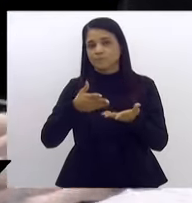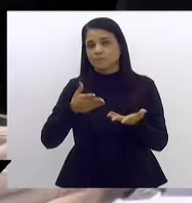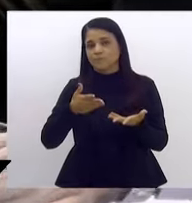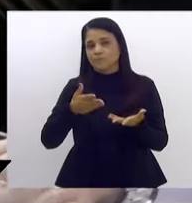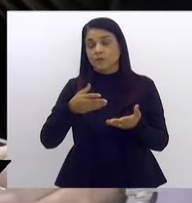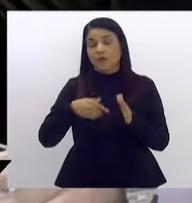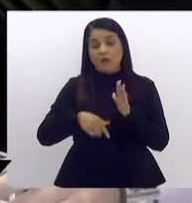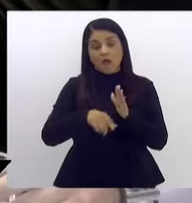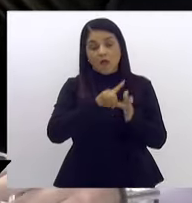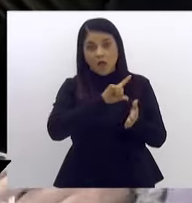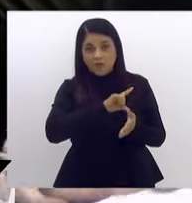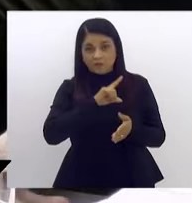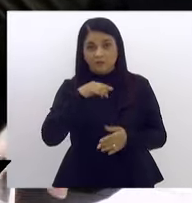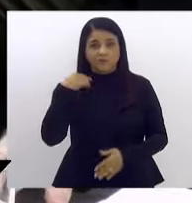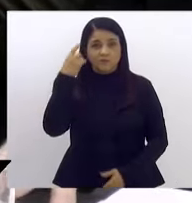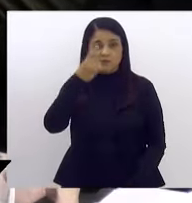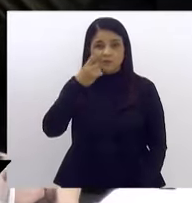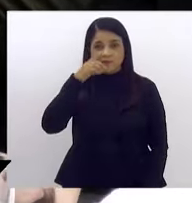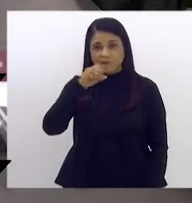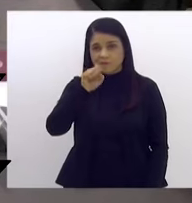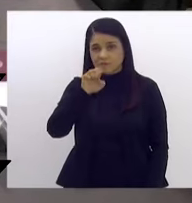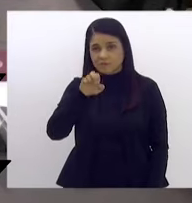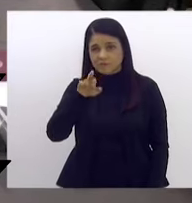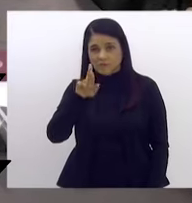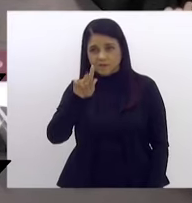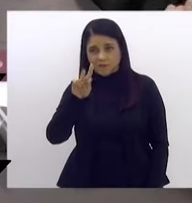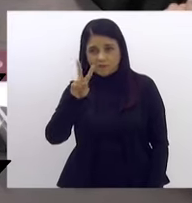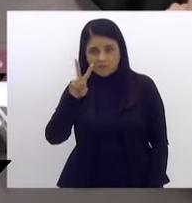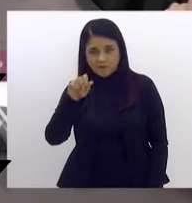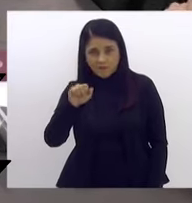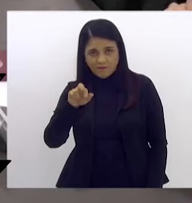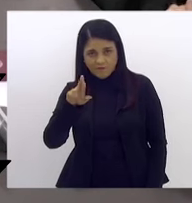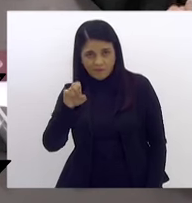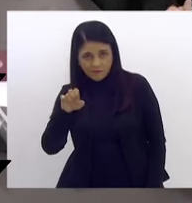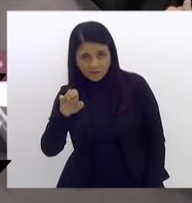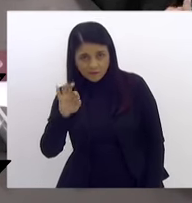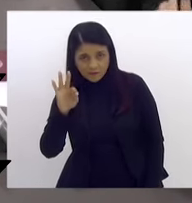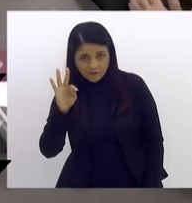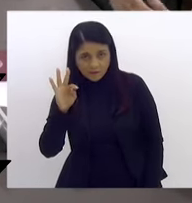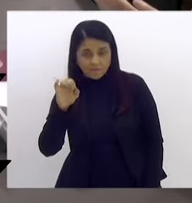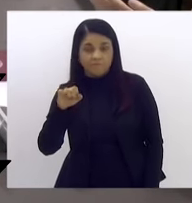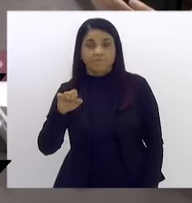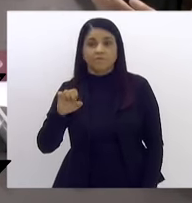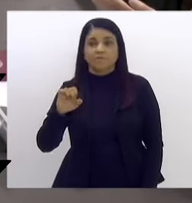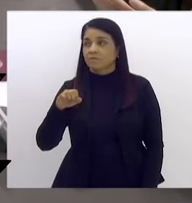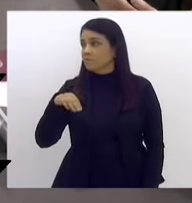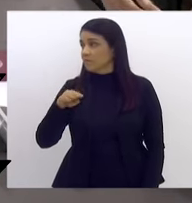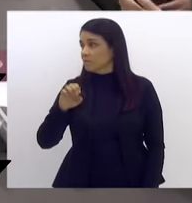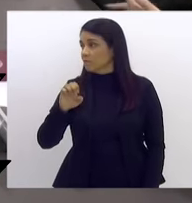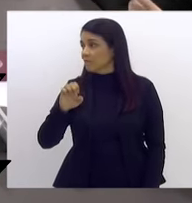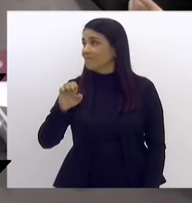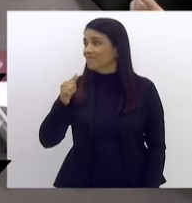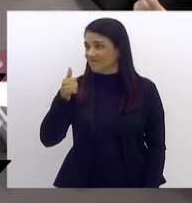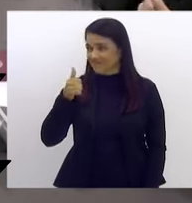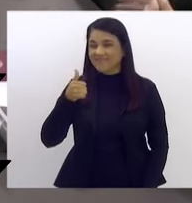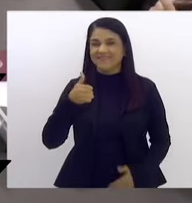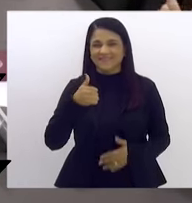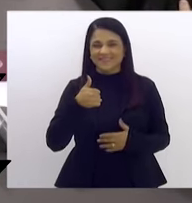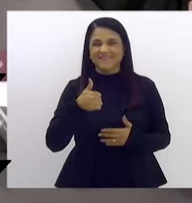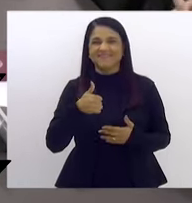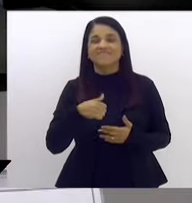daqui do deputado serafine Deputado cozolino só para dizer vossa excelência não há nenhuma evidência que aumenta a despesa vou dar um